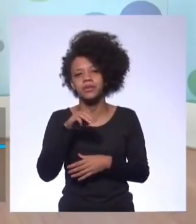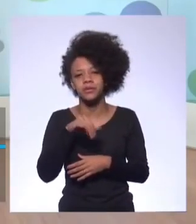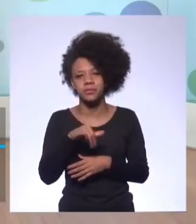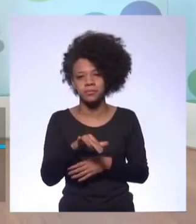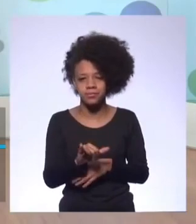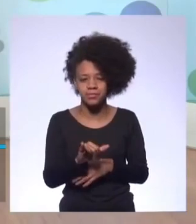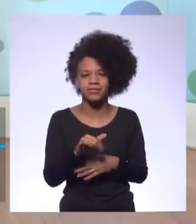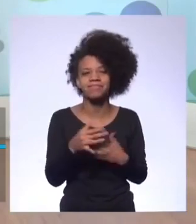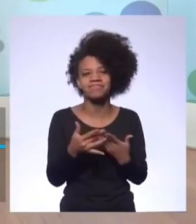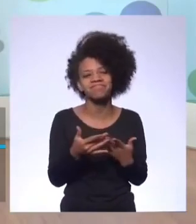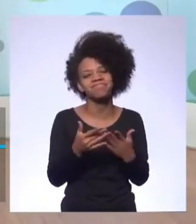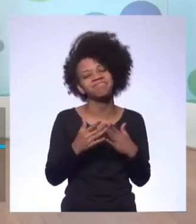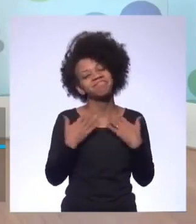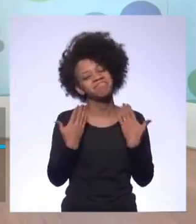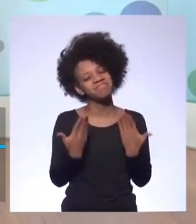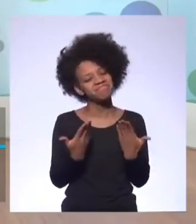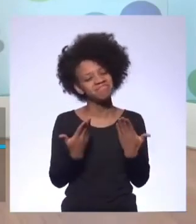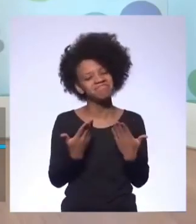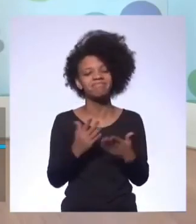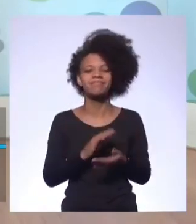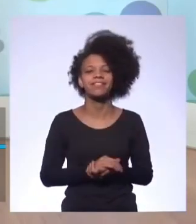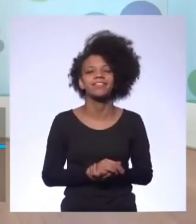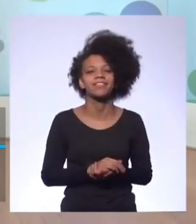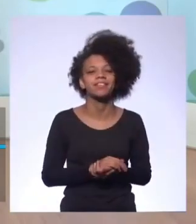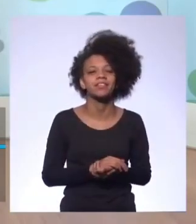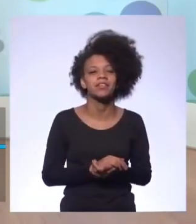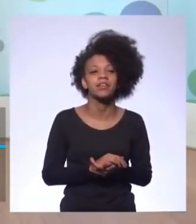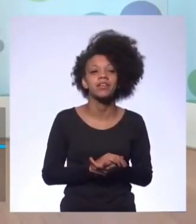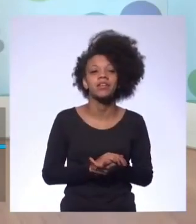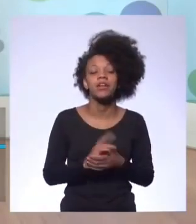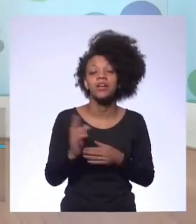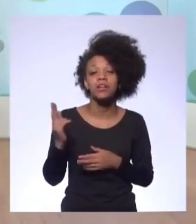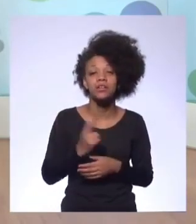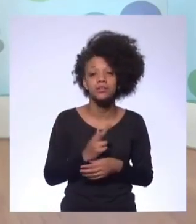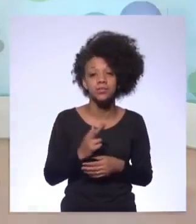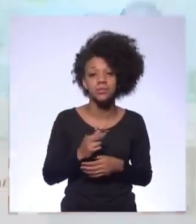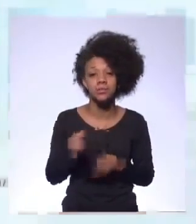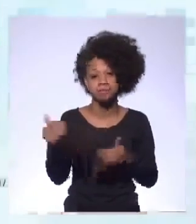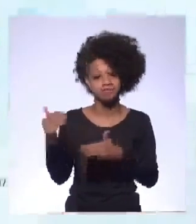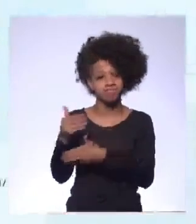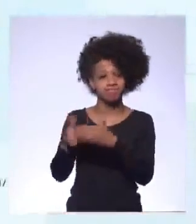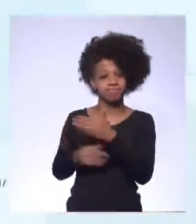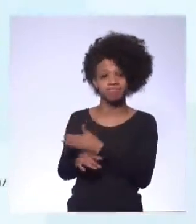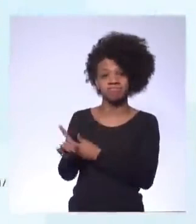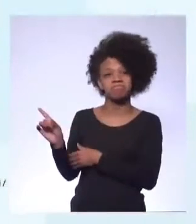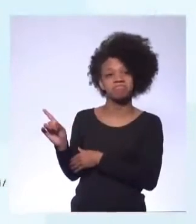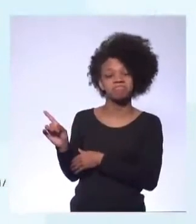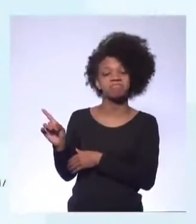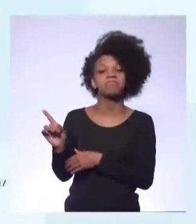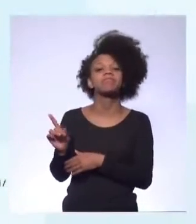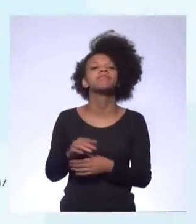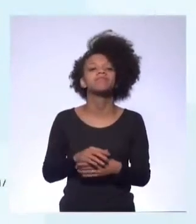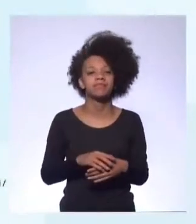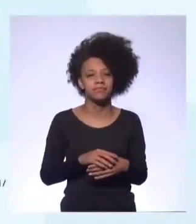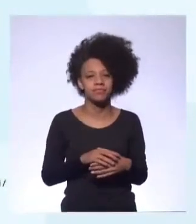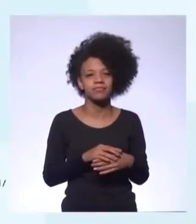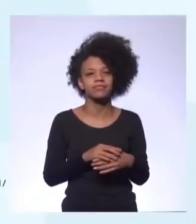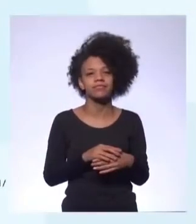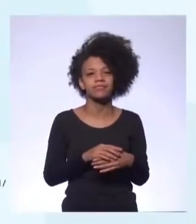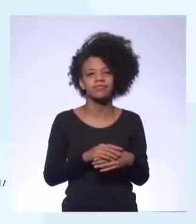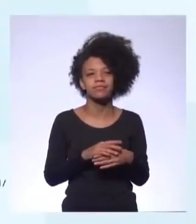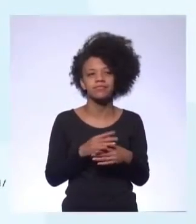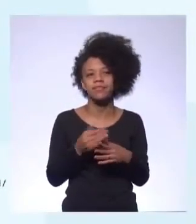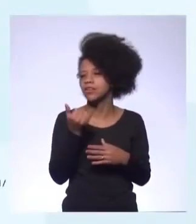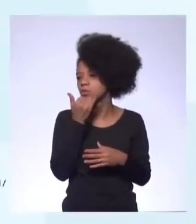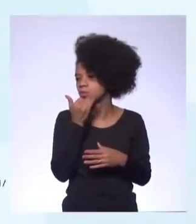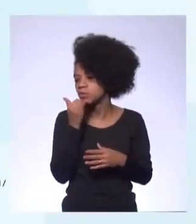lá. escola demais, né? Vamos lá. Coloca a resposta Bora para lá. eles e aí a gente relê esse trechinho. Ó. Então, Ai, regimento. deixa eu Oi,